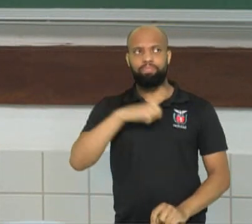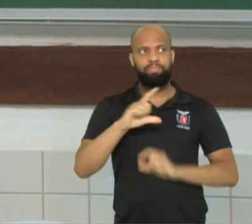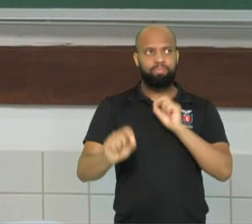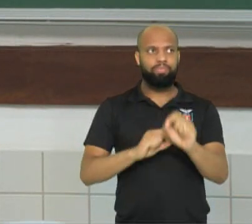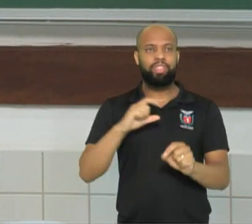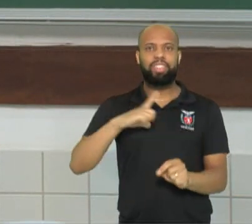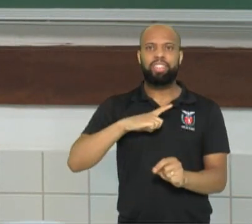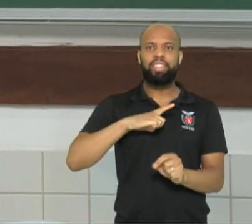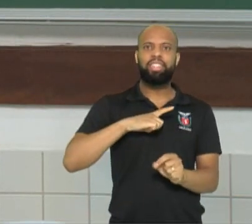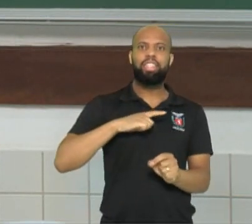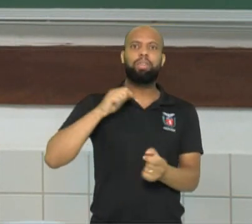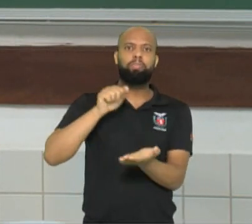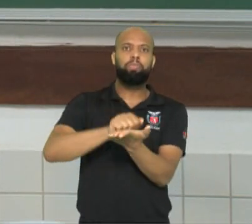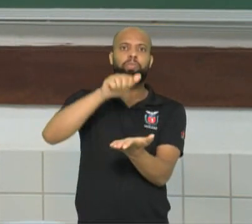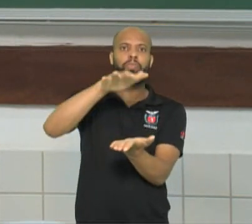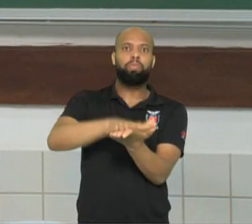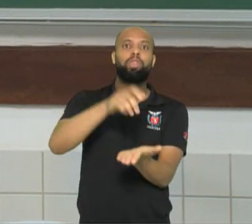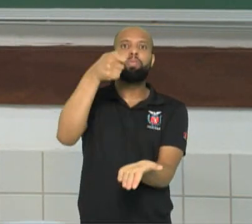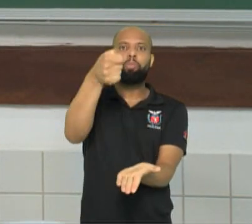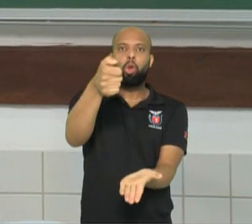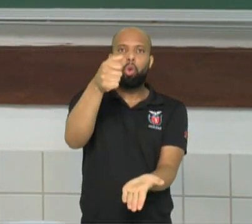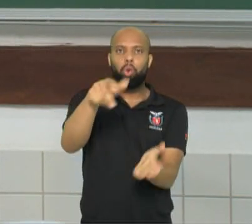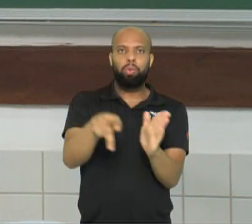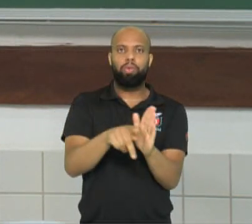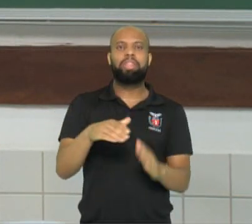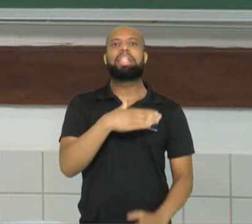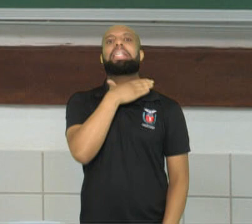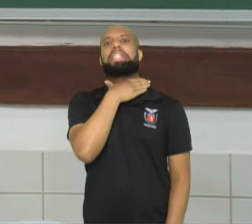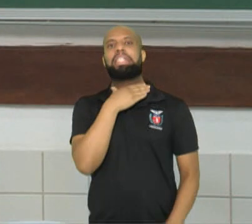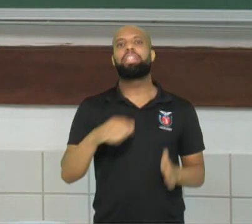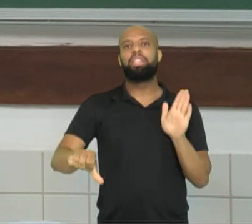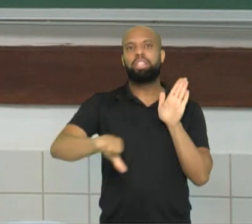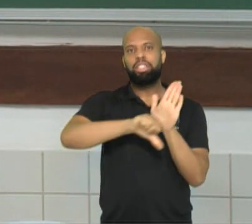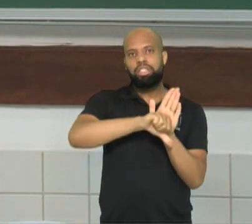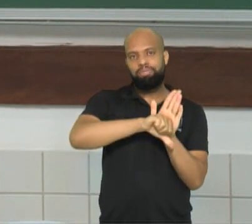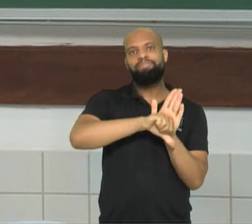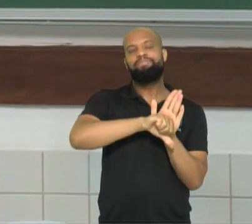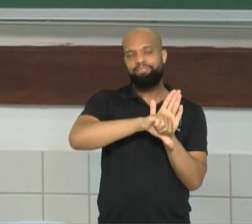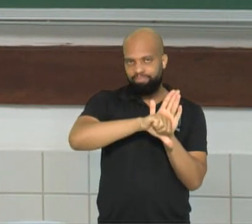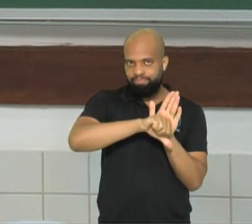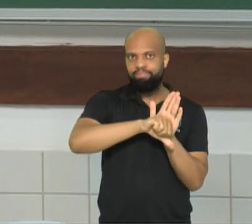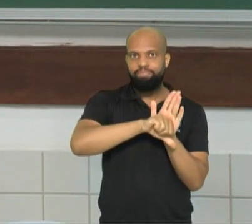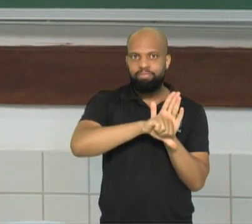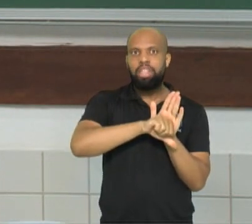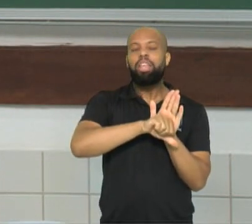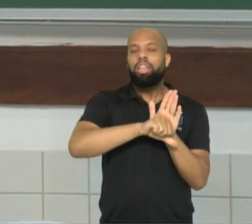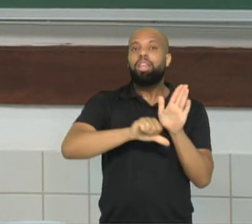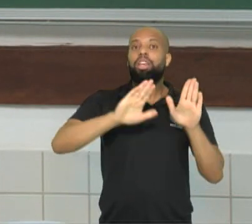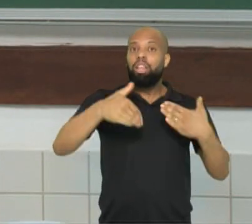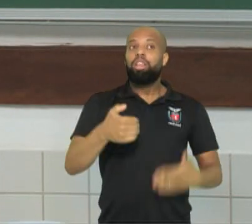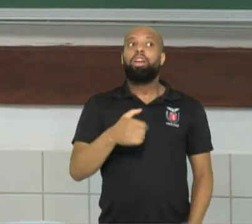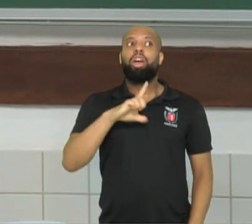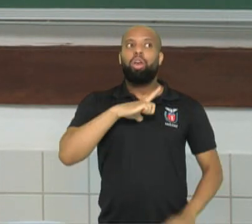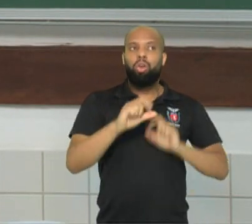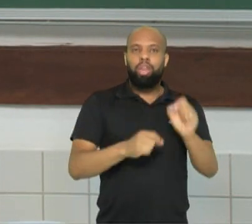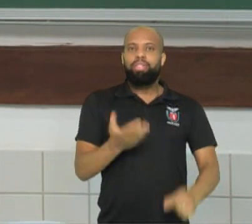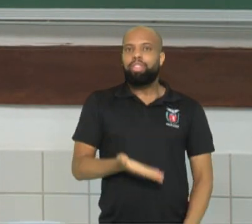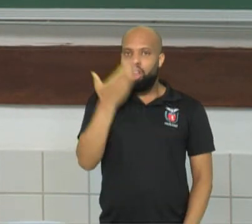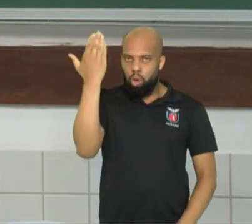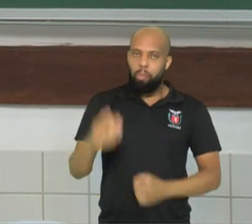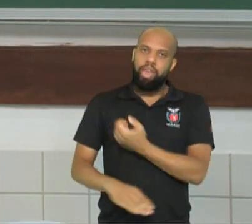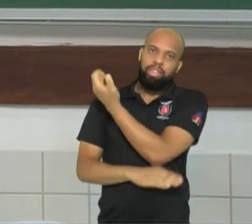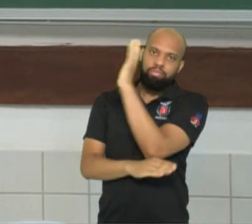menos multa por crimes ambientais. Então, tudo isso acaba influenciando também no aumento do desmatamento e aumento de